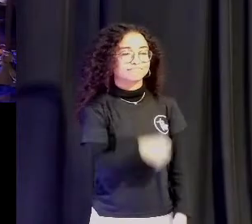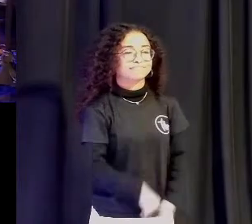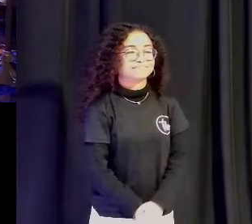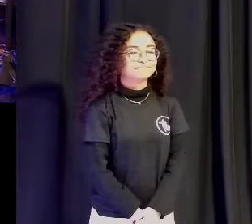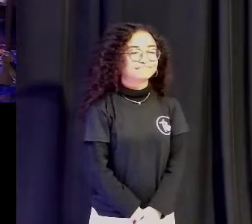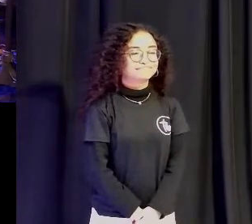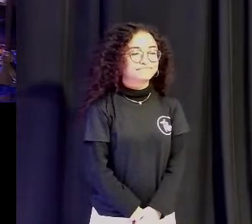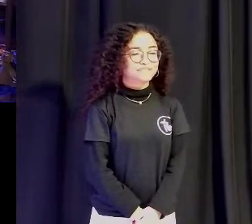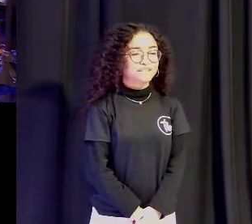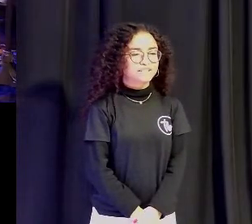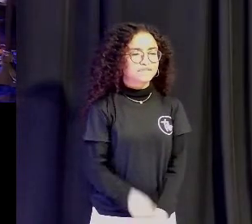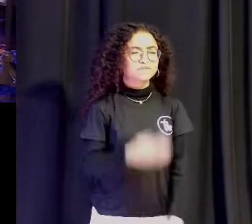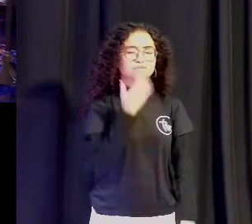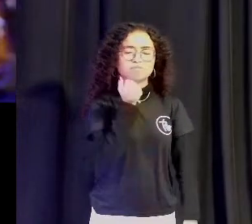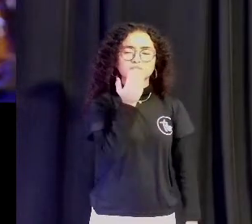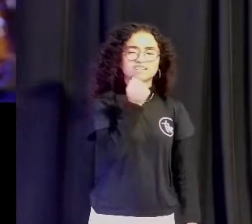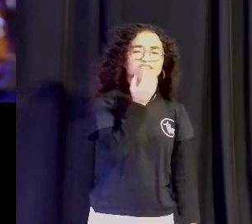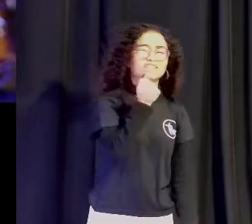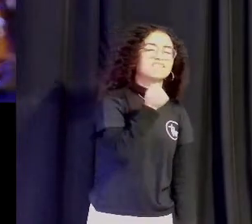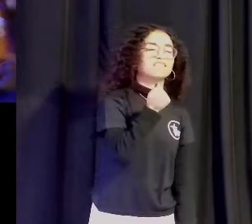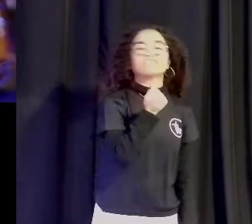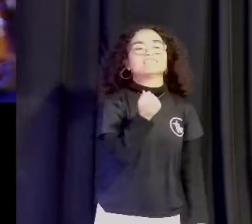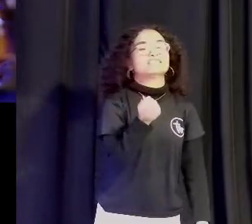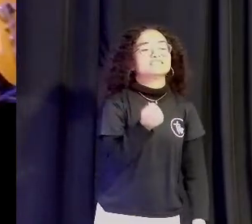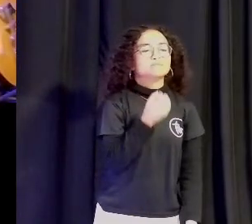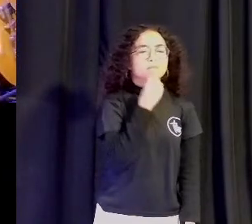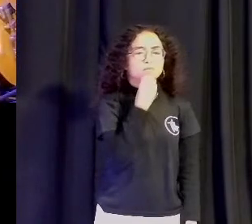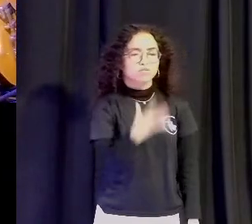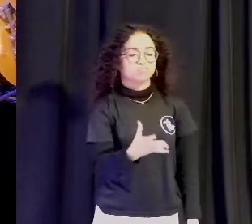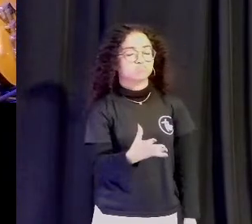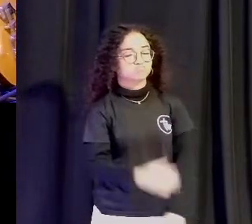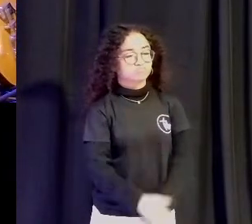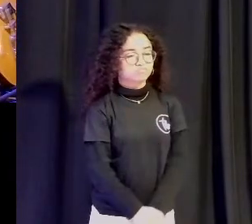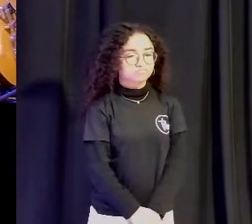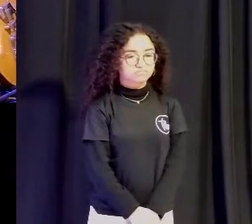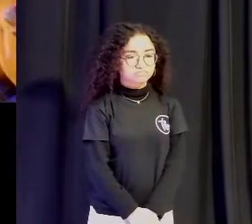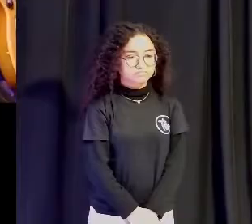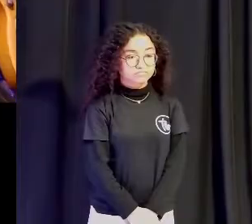aqueles pratos típicos, né? Foi bem legal o arraiá deles lá.